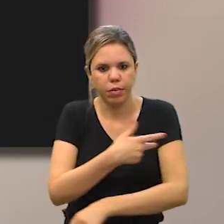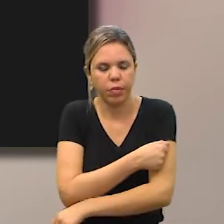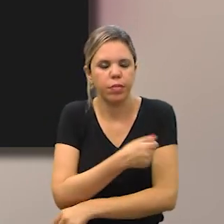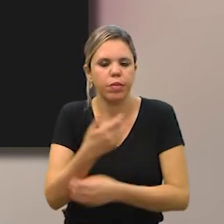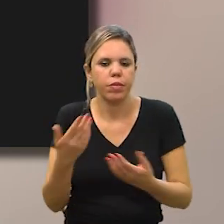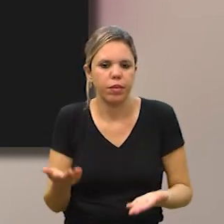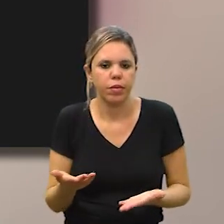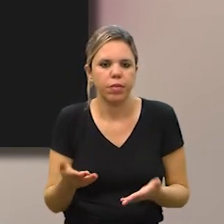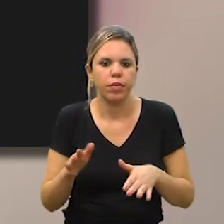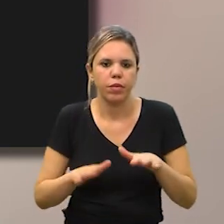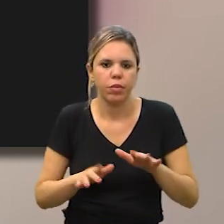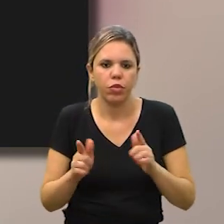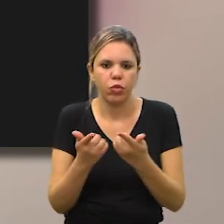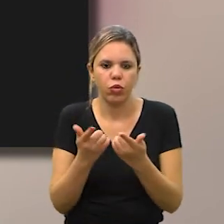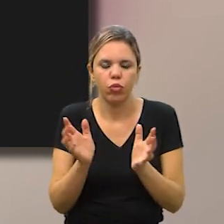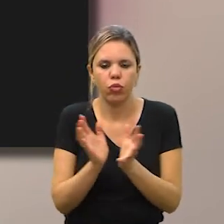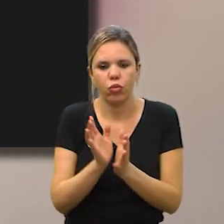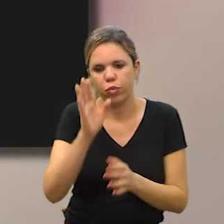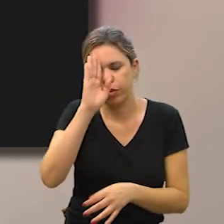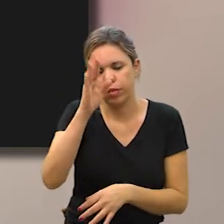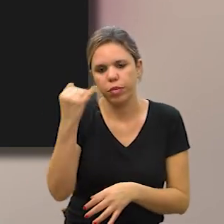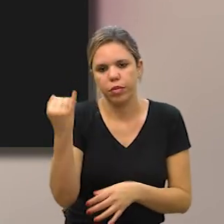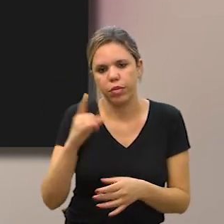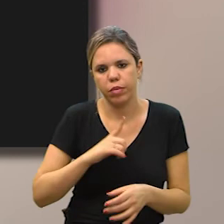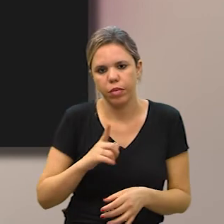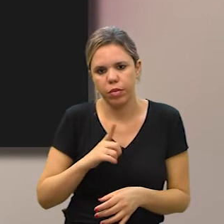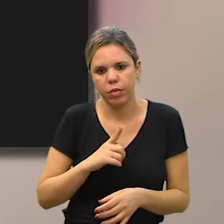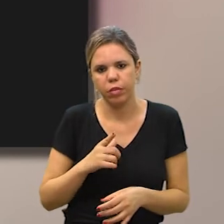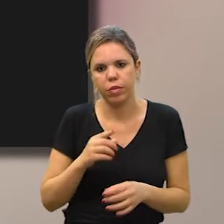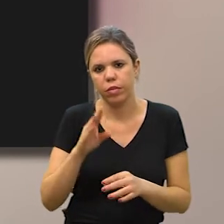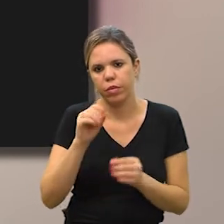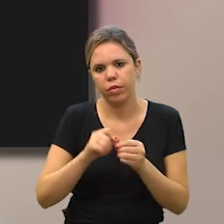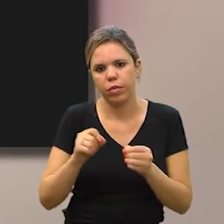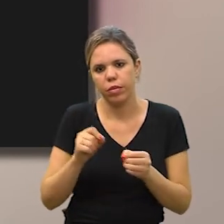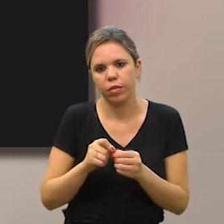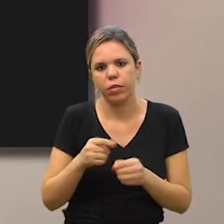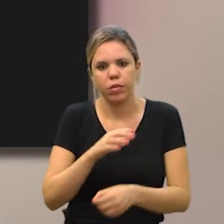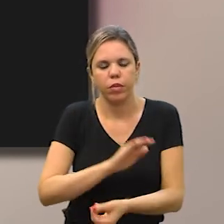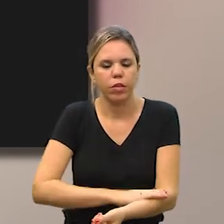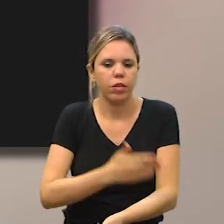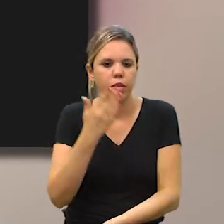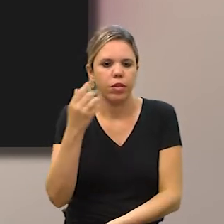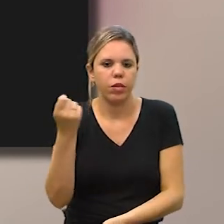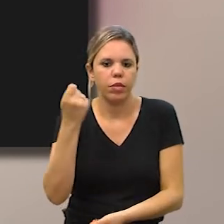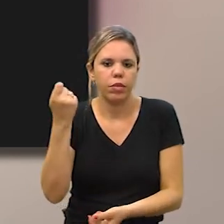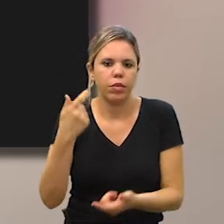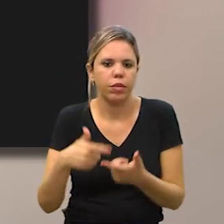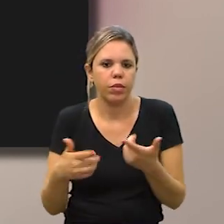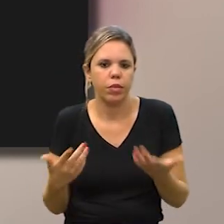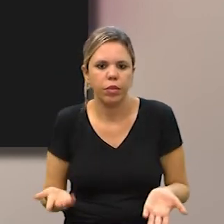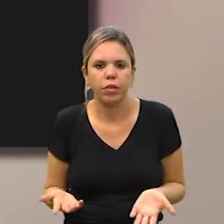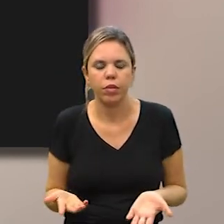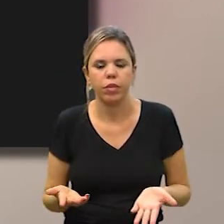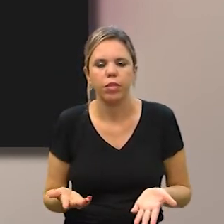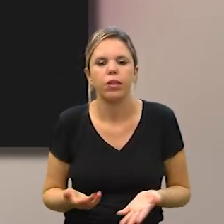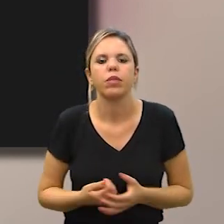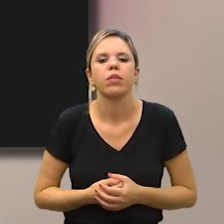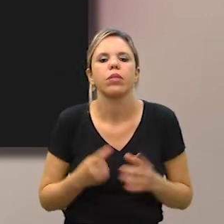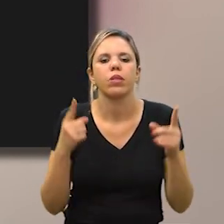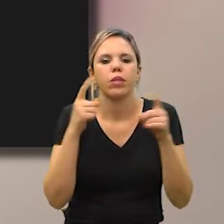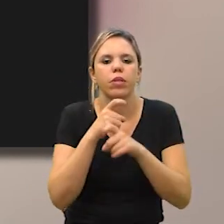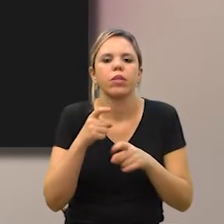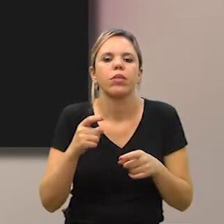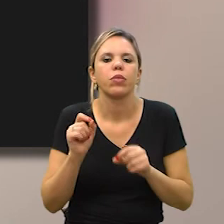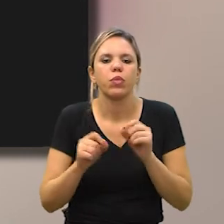vacinação dependendo do grupo prioritário por exemplo tem sido dado um destaque para seus hipertensão as mais graves né e com